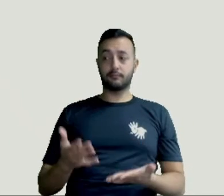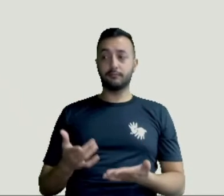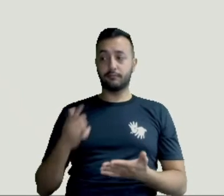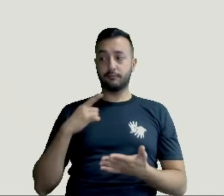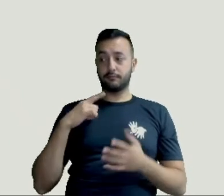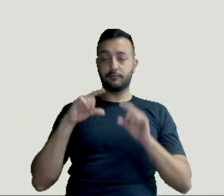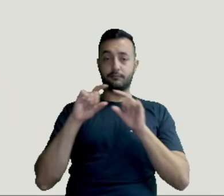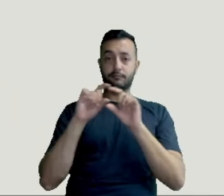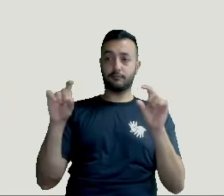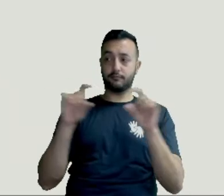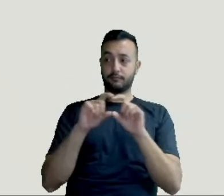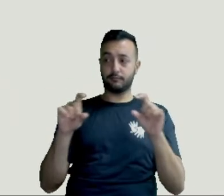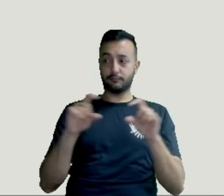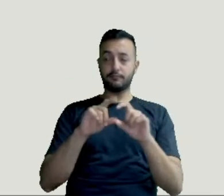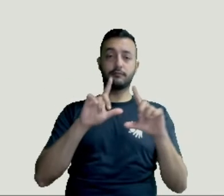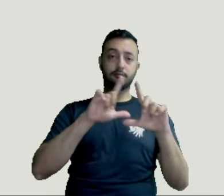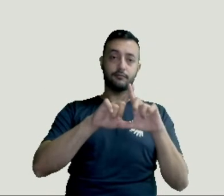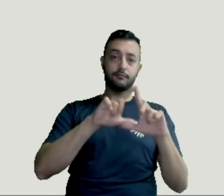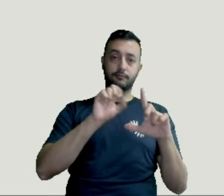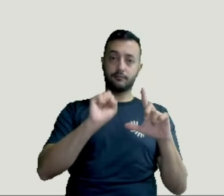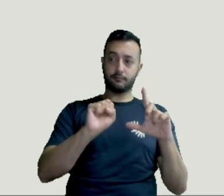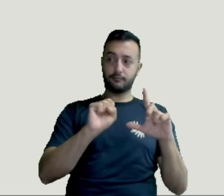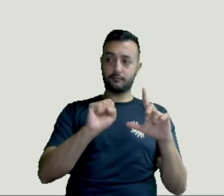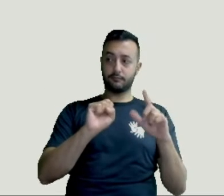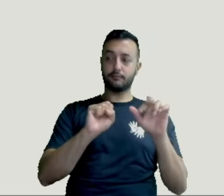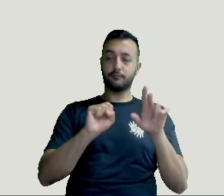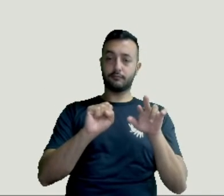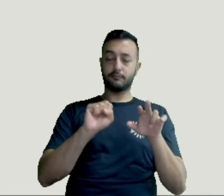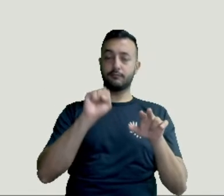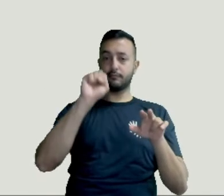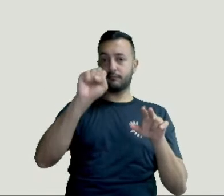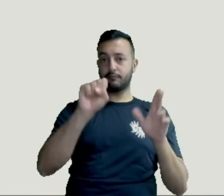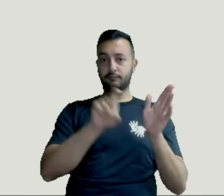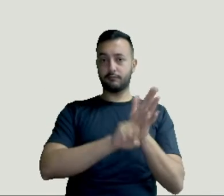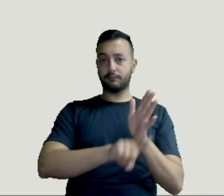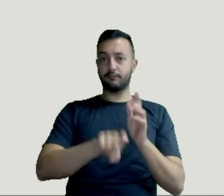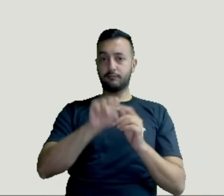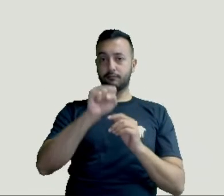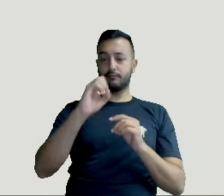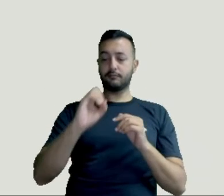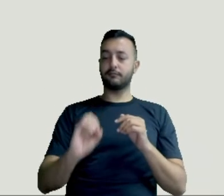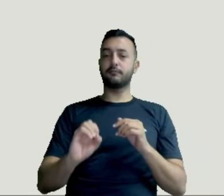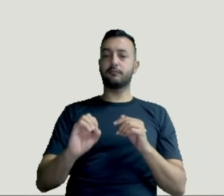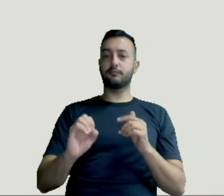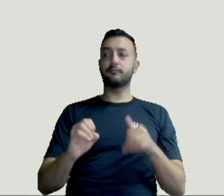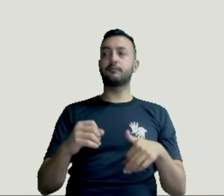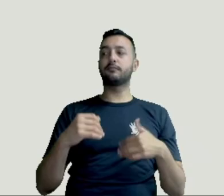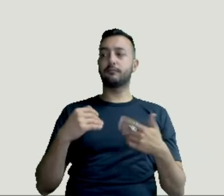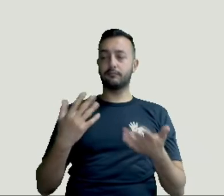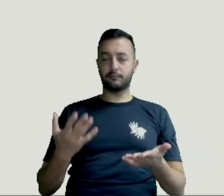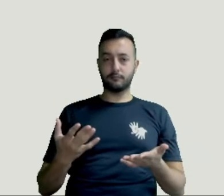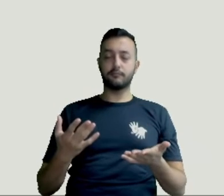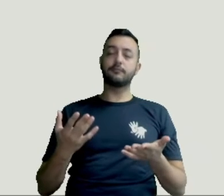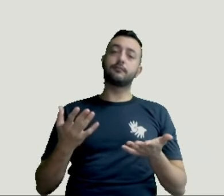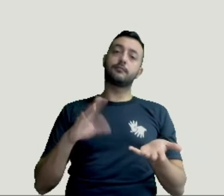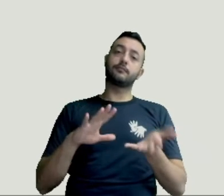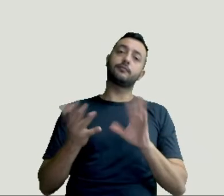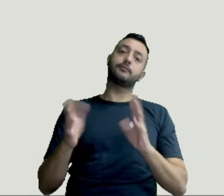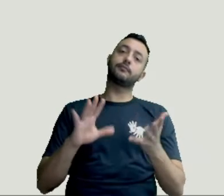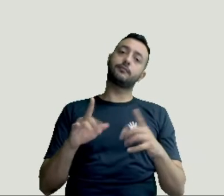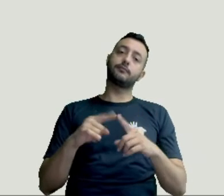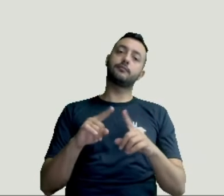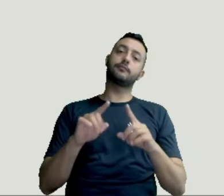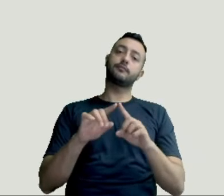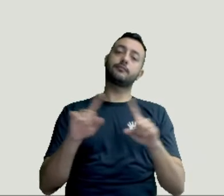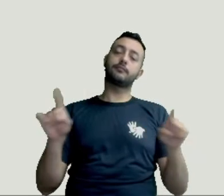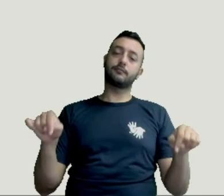essa fórmula aqui, ΔS é igual a S menos S0, ou seja, variação de espaço